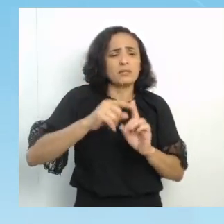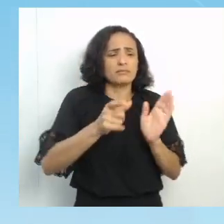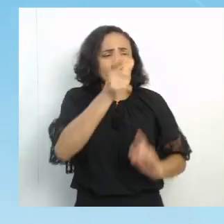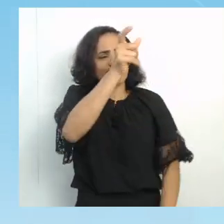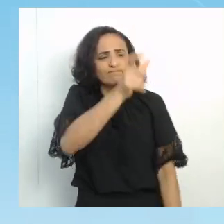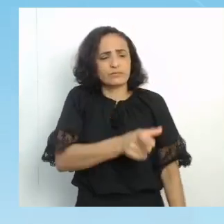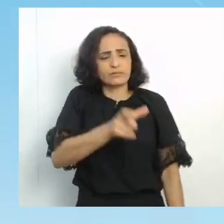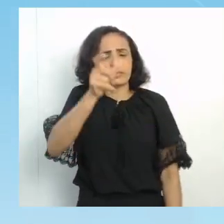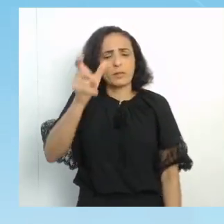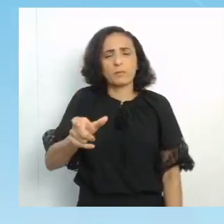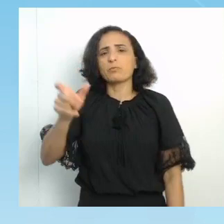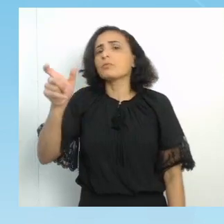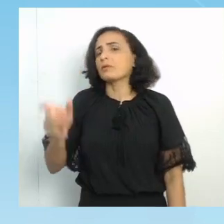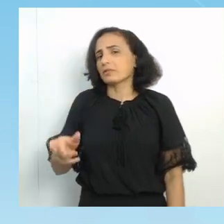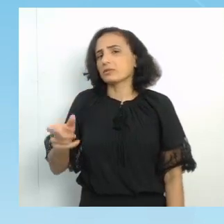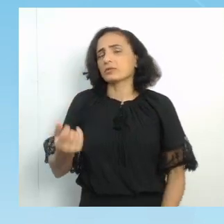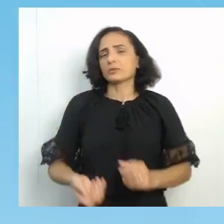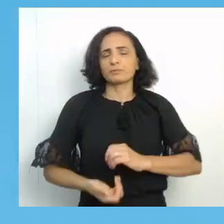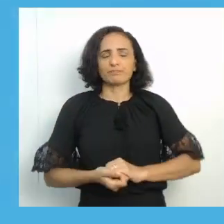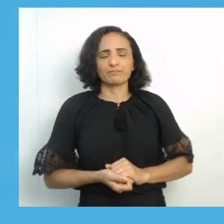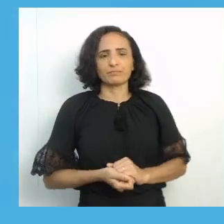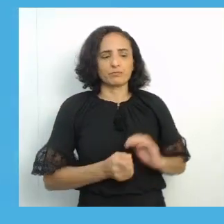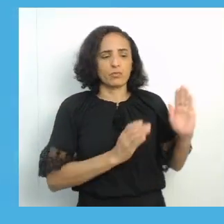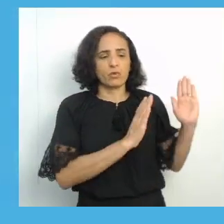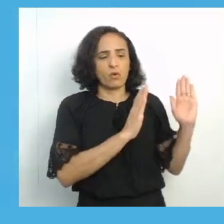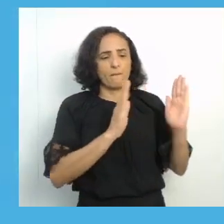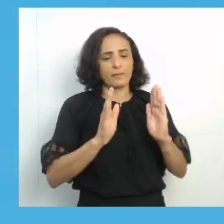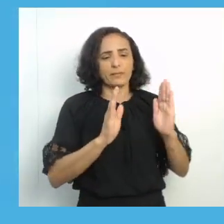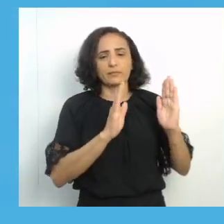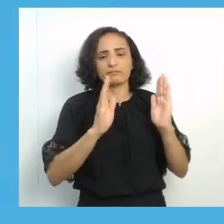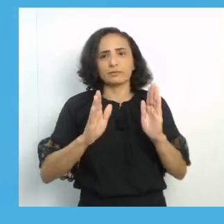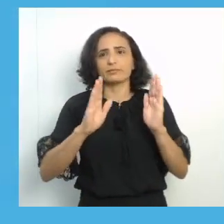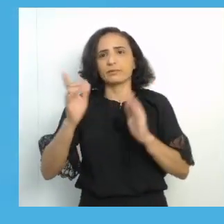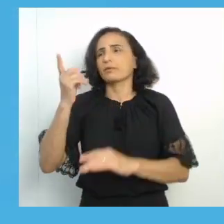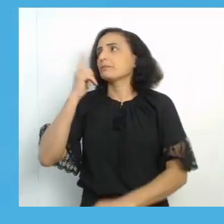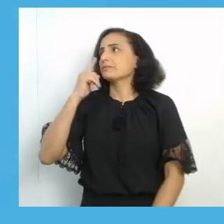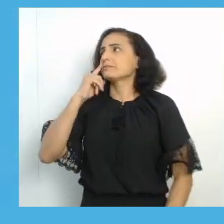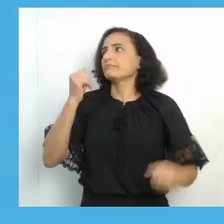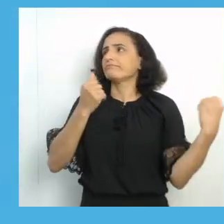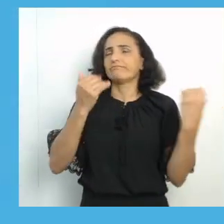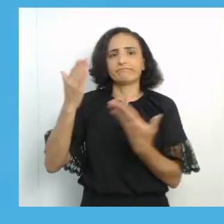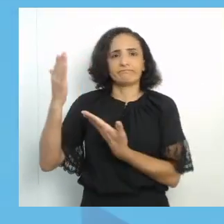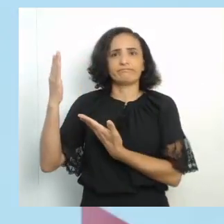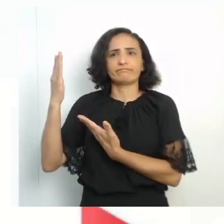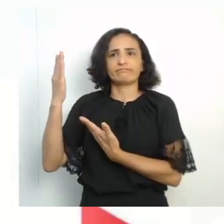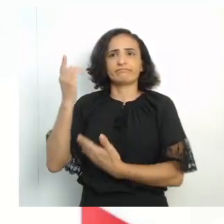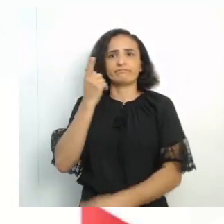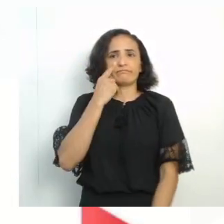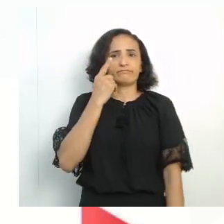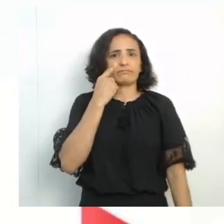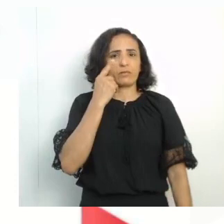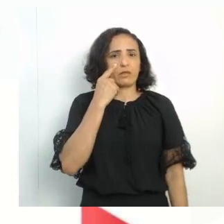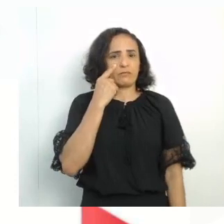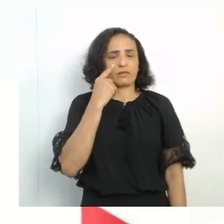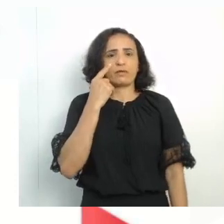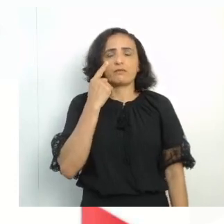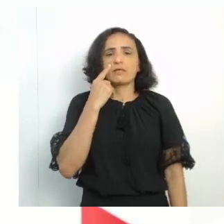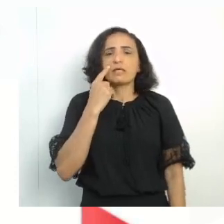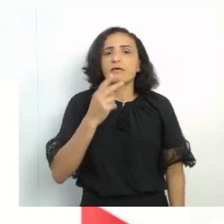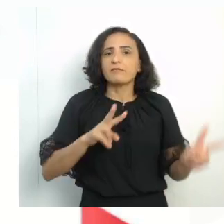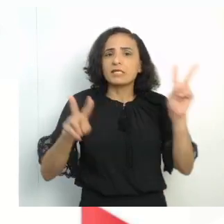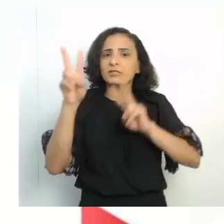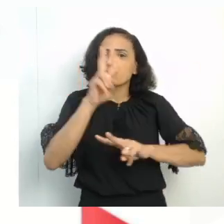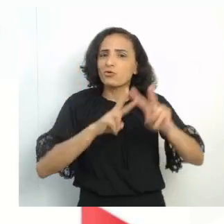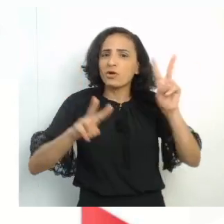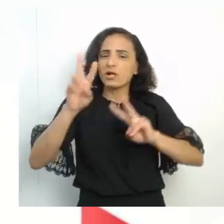né? Coloca aí esse slide na telinha, bem grande assim, para que as pessoas elas possam visualizar bem quando se